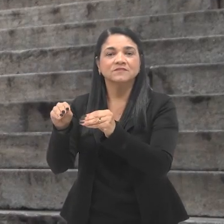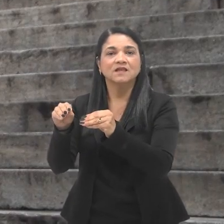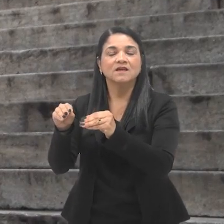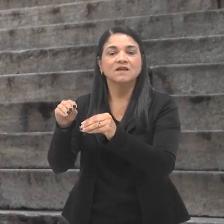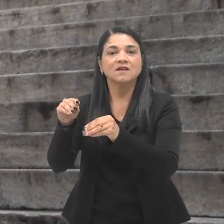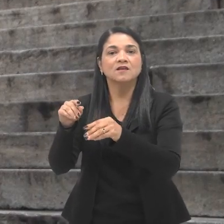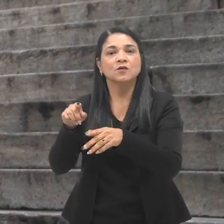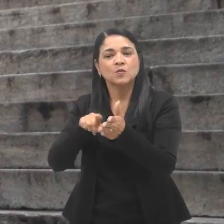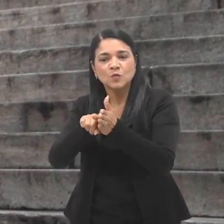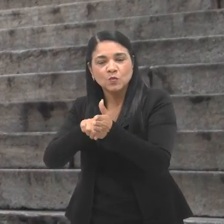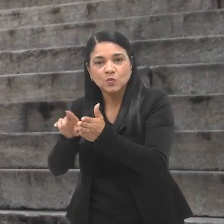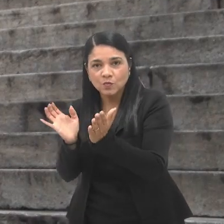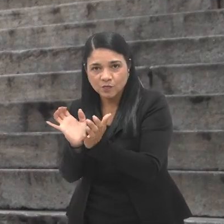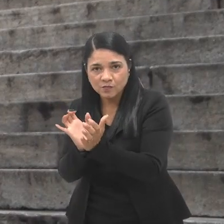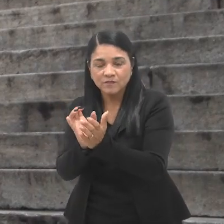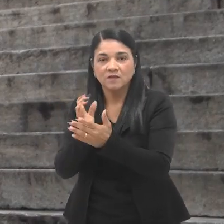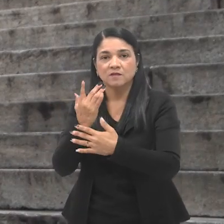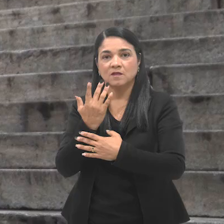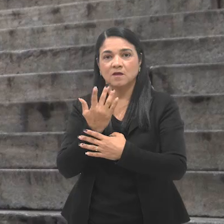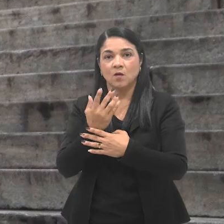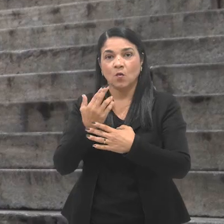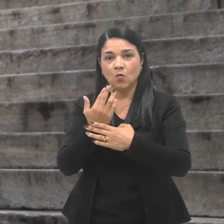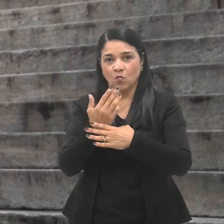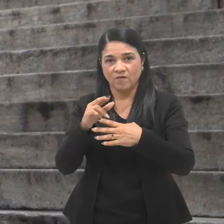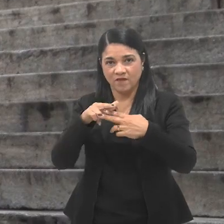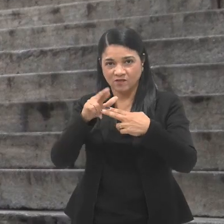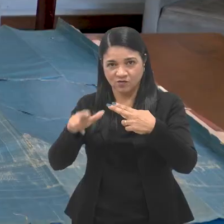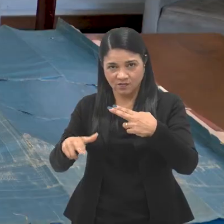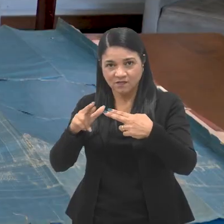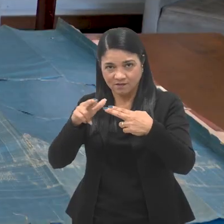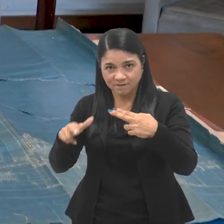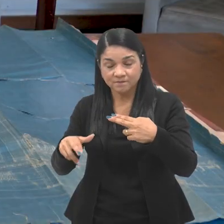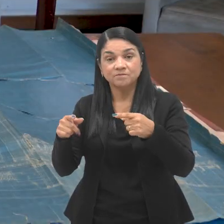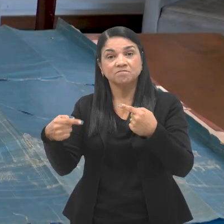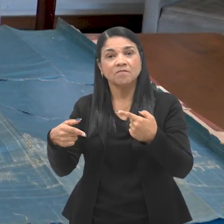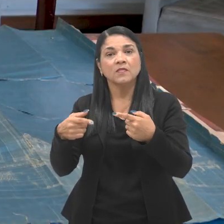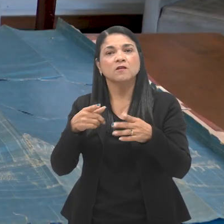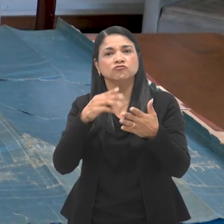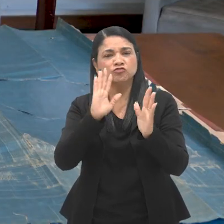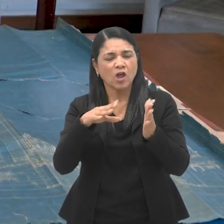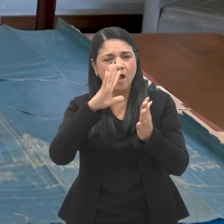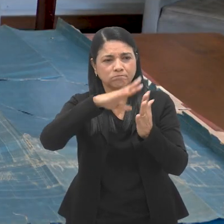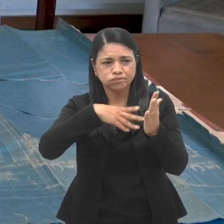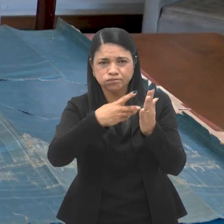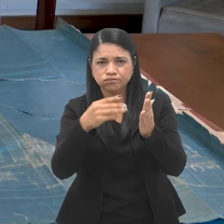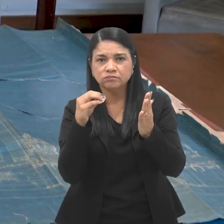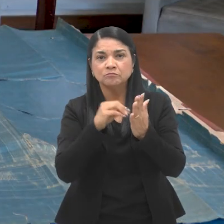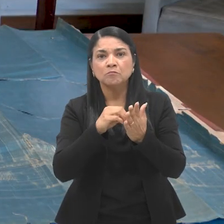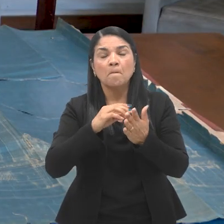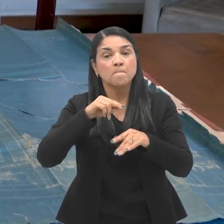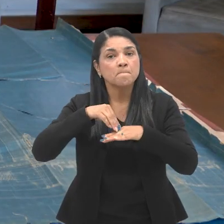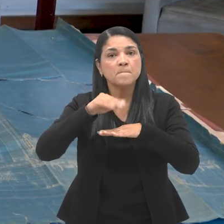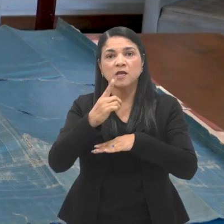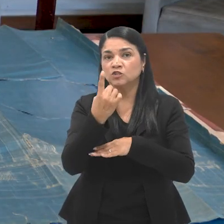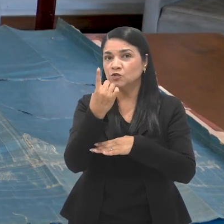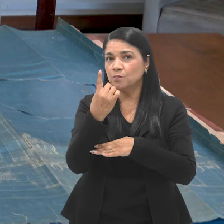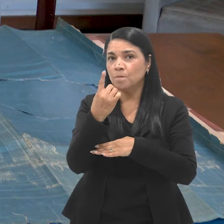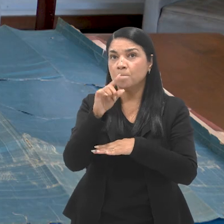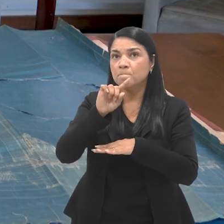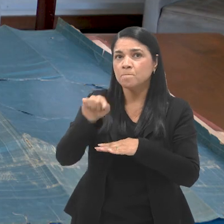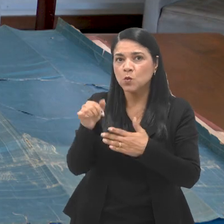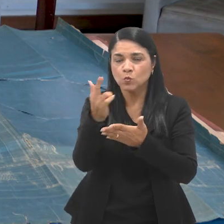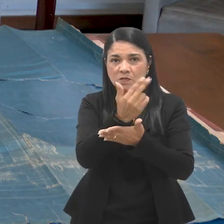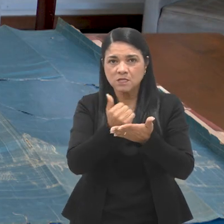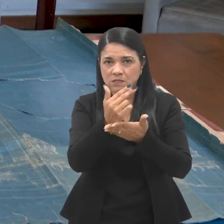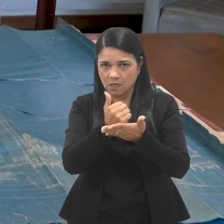pesquisa e documentação da Faculdade de Arquitetura da UFRJ. E a gente pôde fazer a catalogação, já foram catalogados mais de 1.000 desenhos